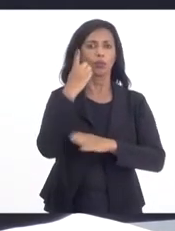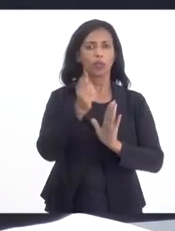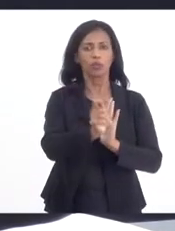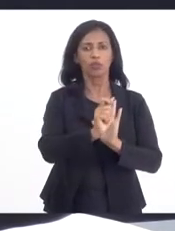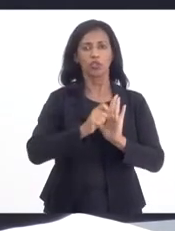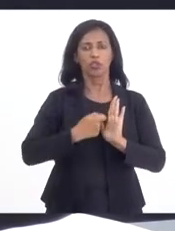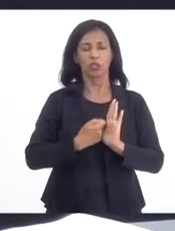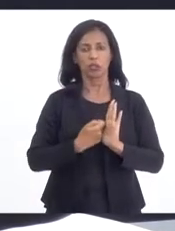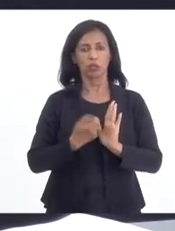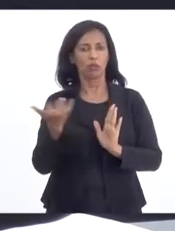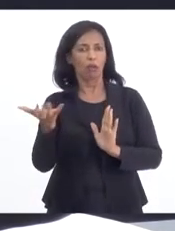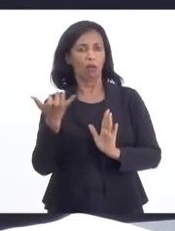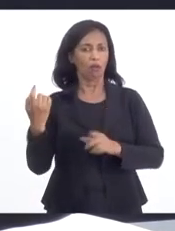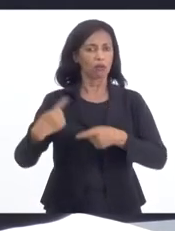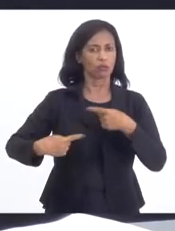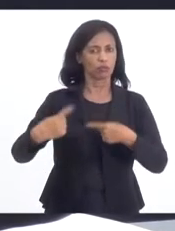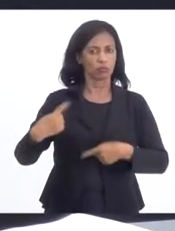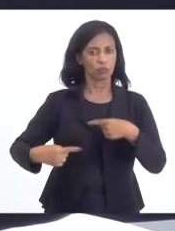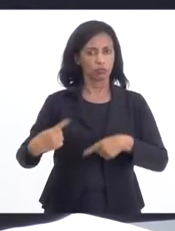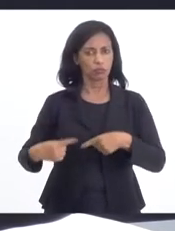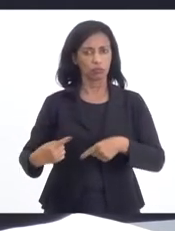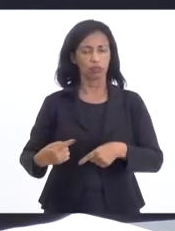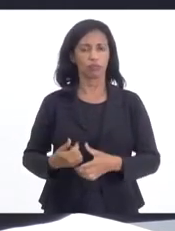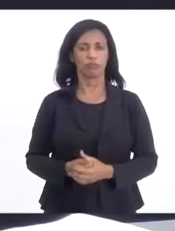inscrito, que queira discutir